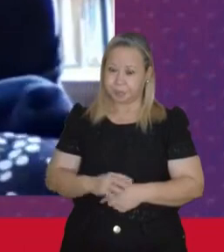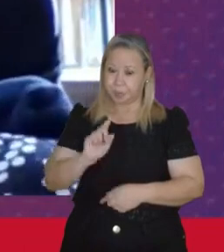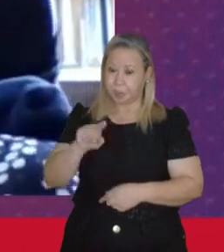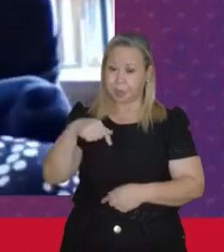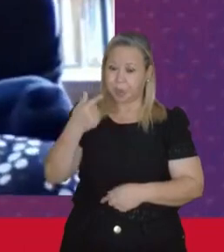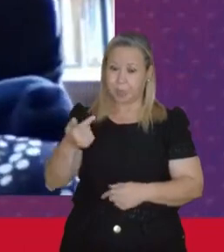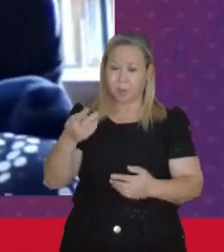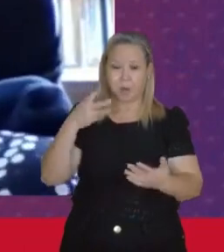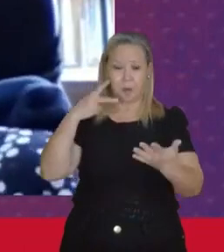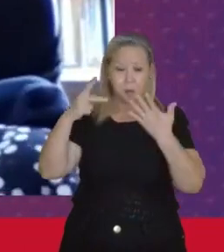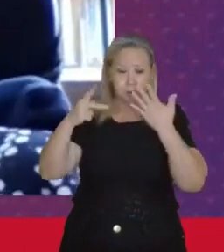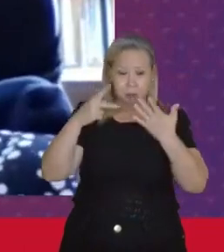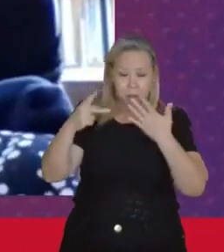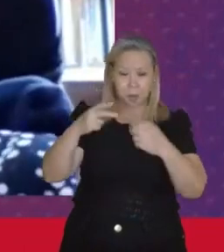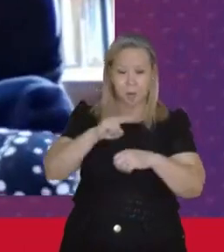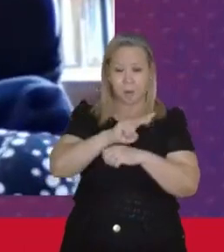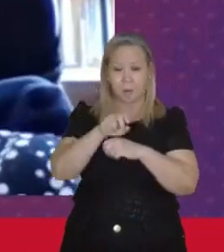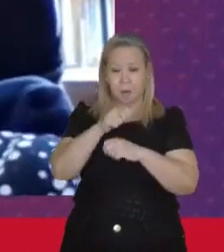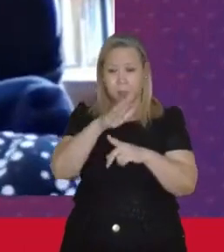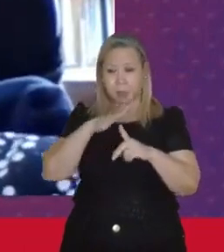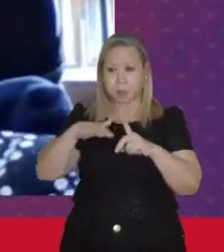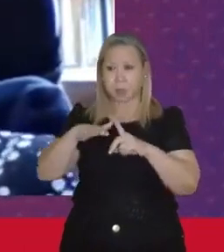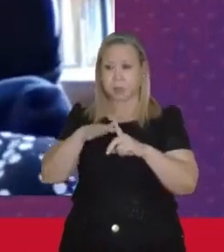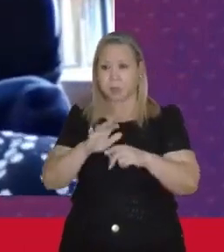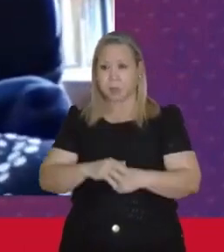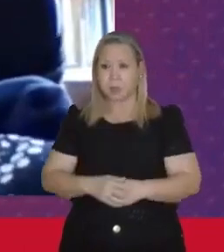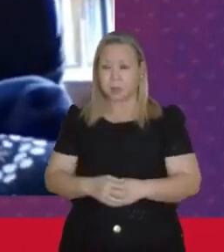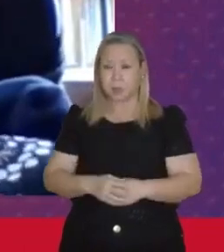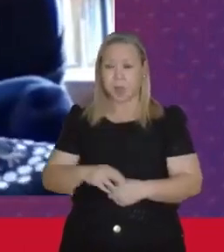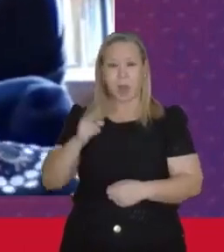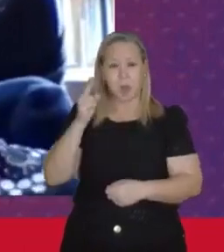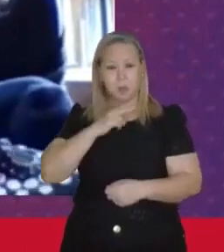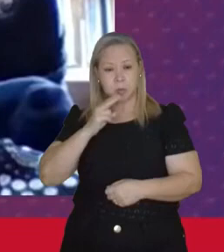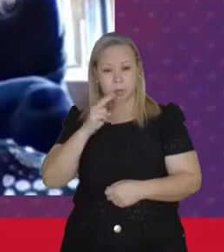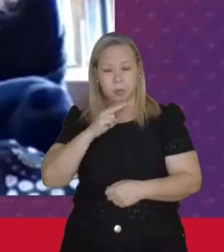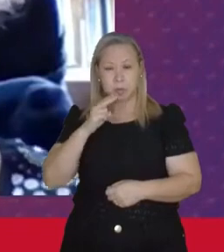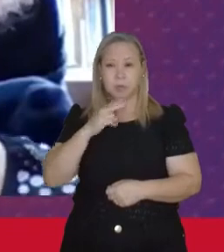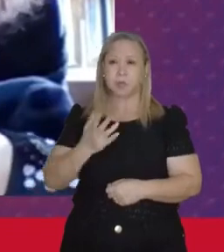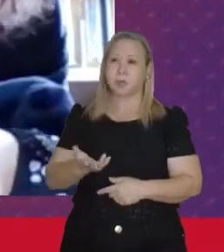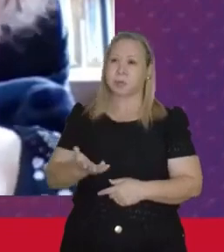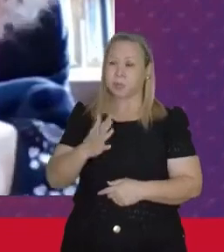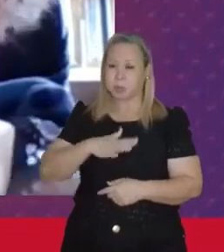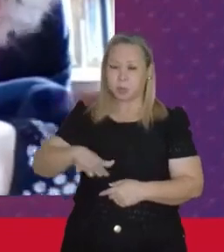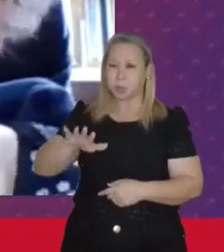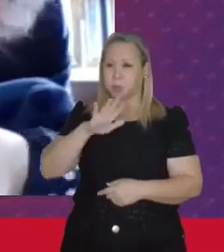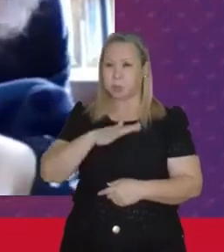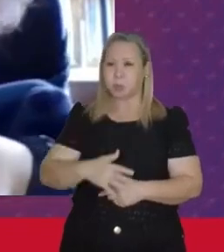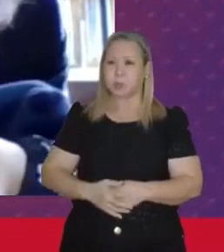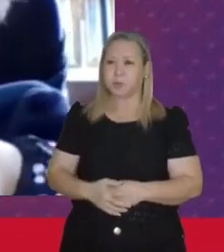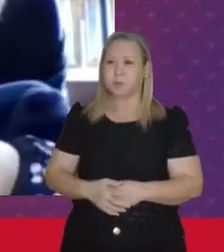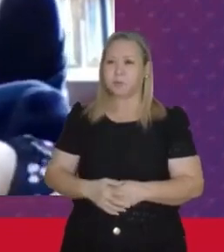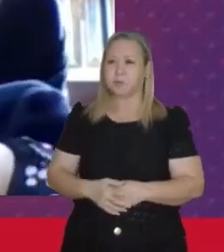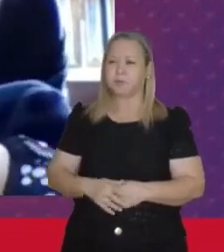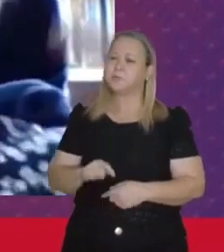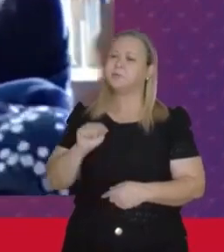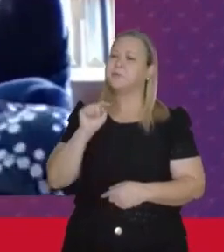Depois vem psicólogo, assistente social, fono, nutricionista. E